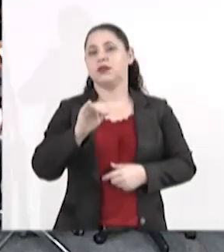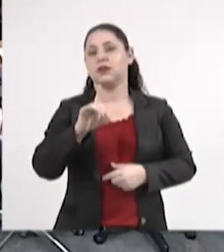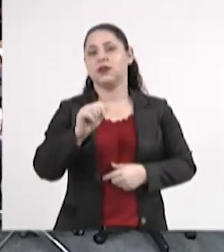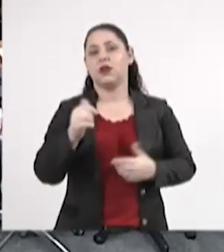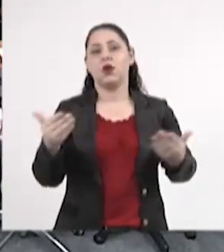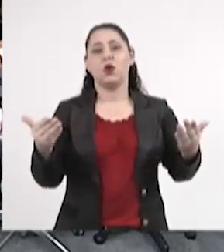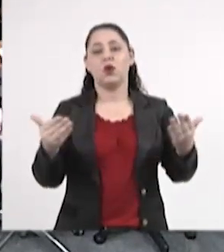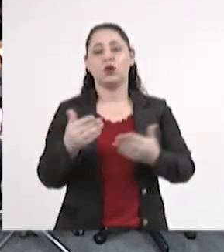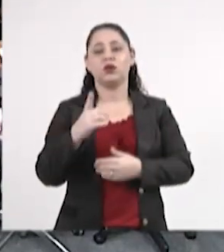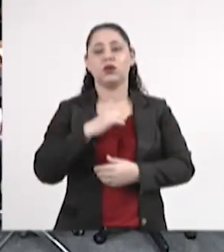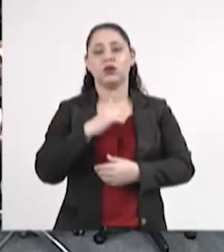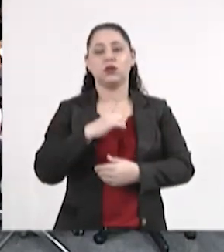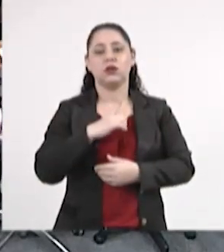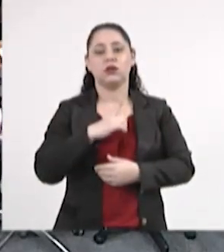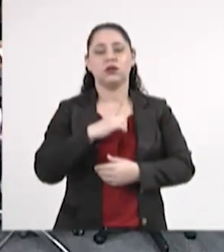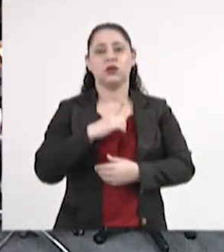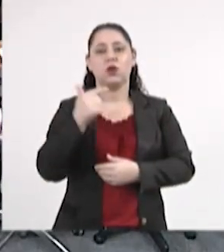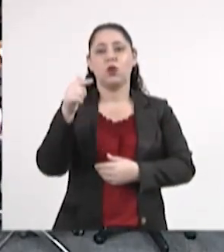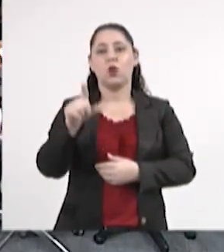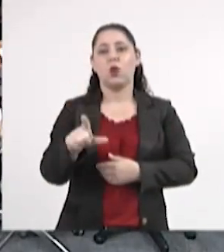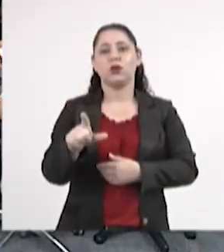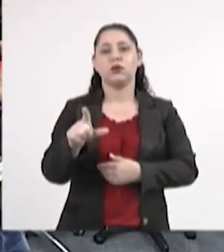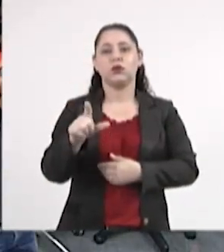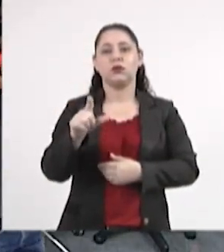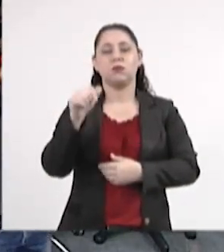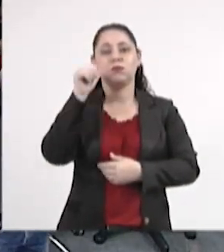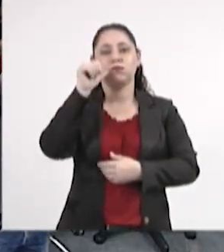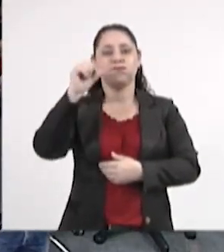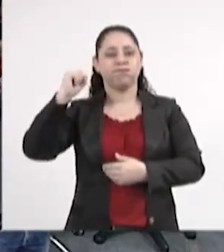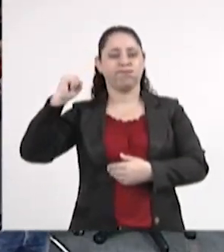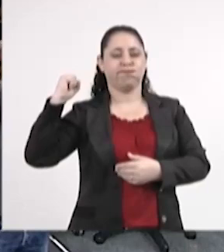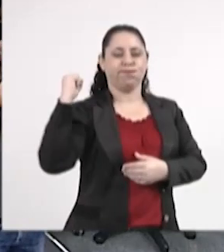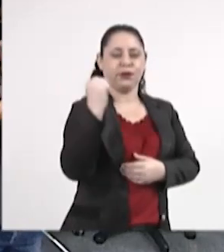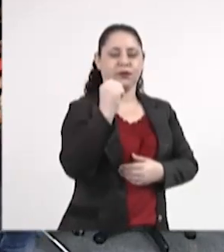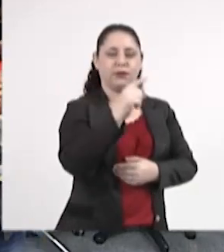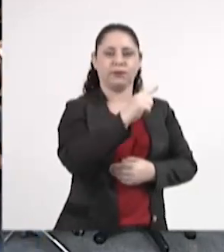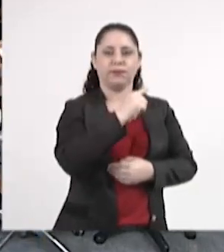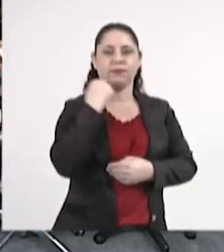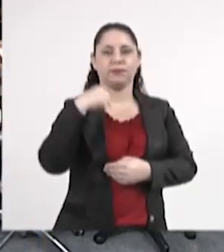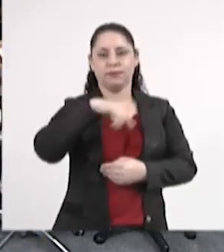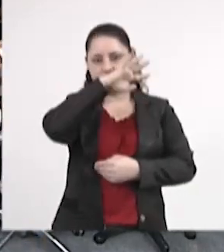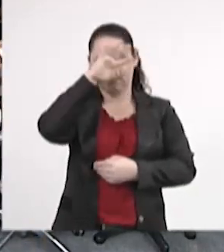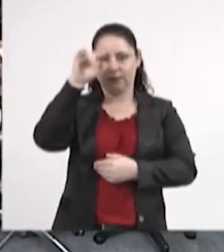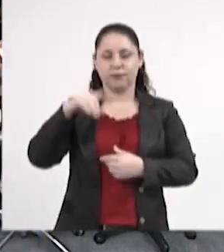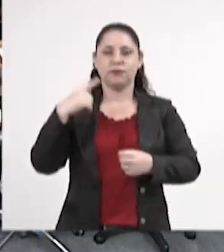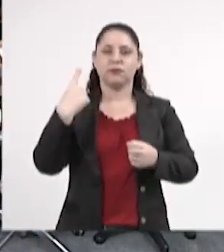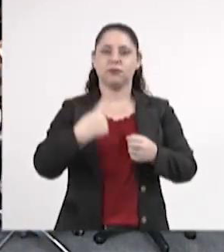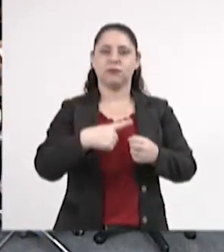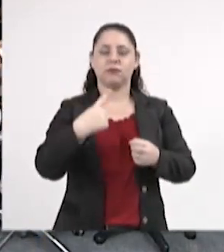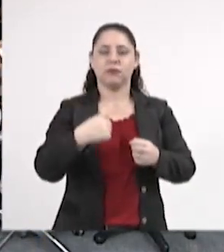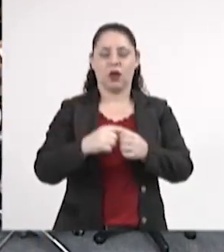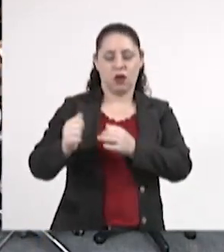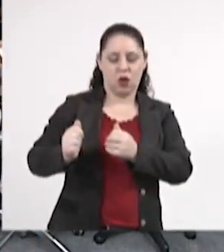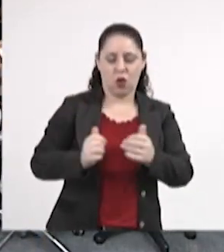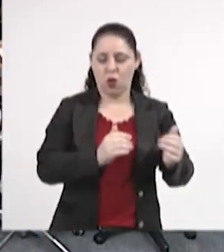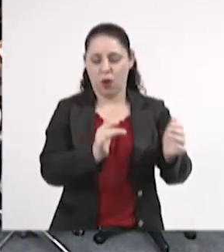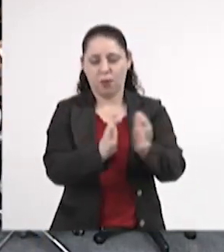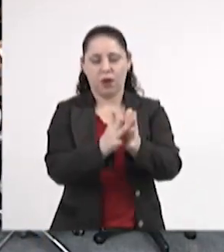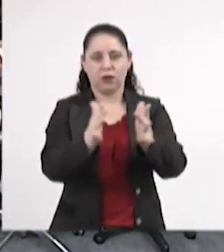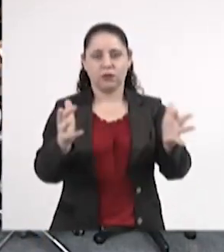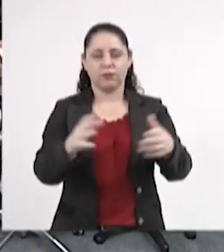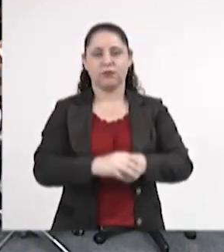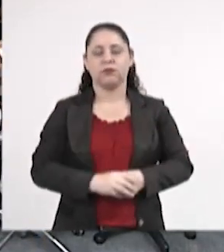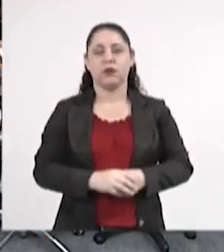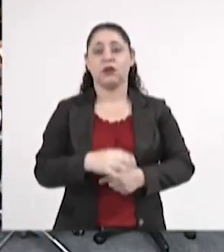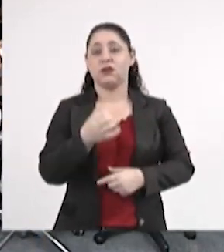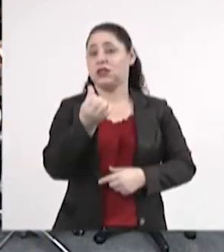hoje nós tivemos mais um caso de feminicídio aqui no Mato Grosso do Sul, na cidade de Rio Brilhante.